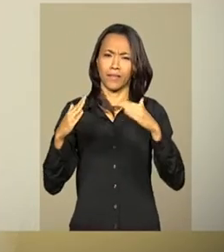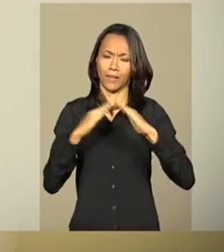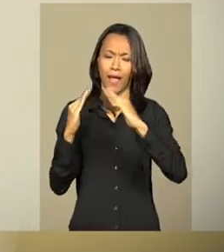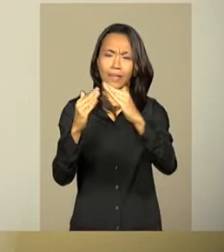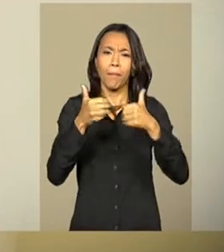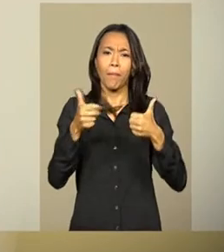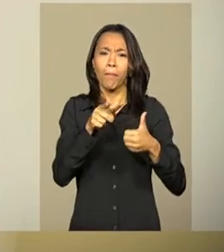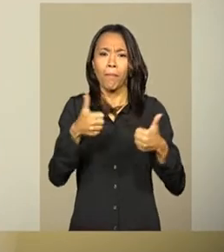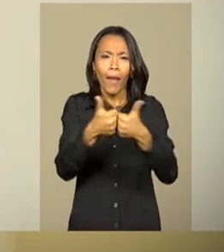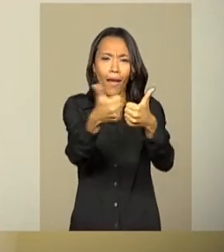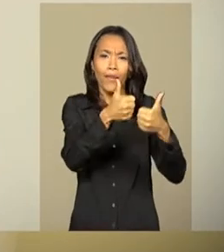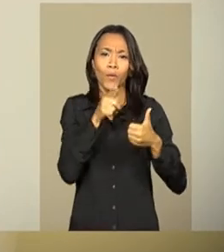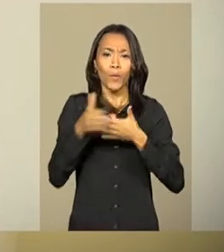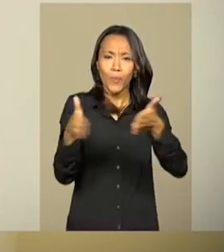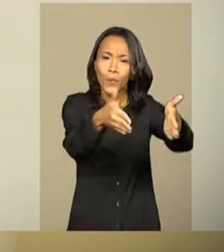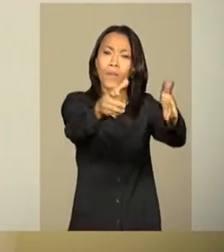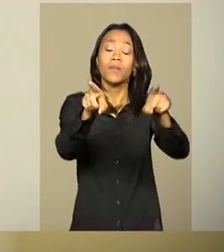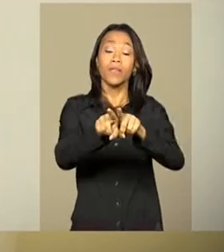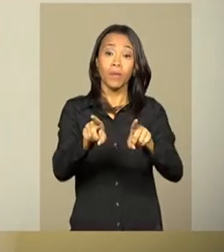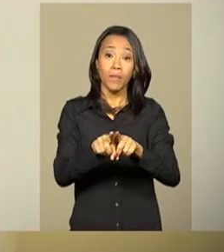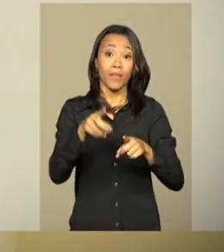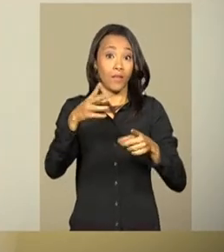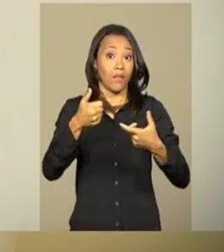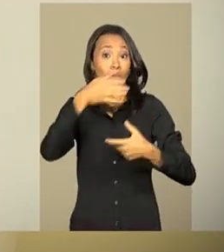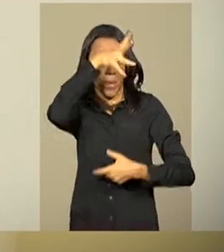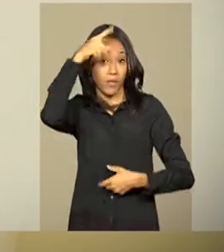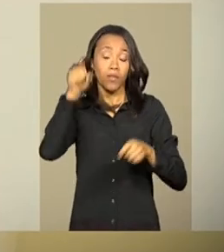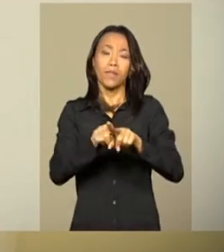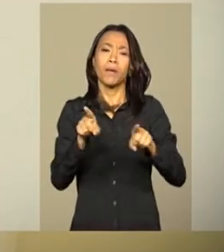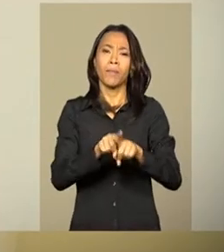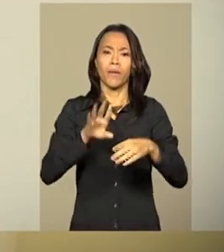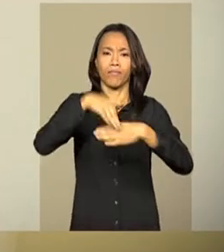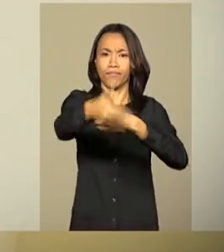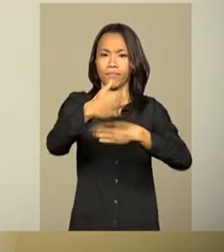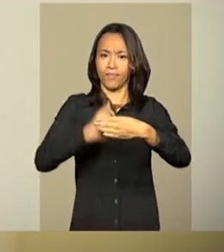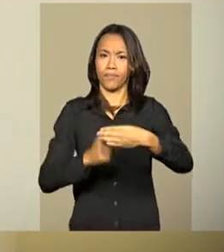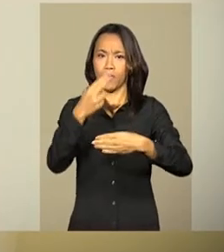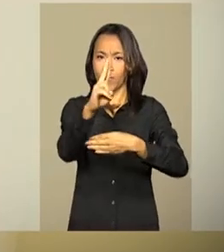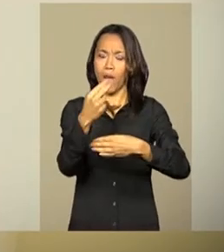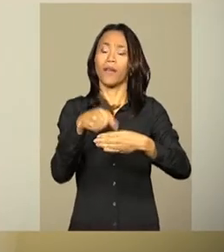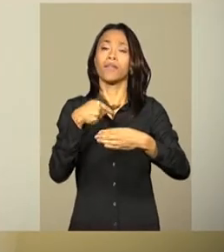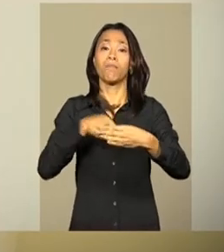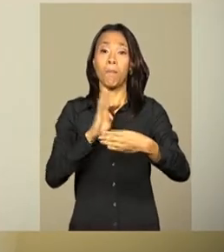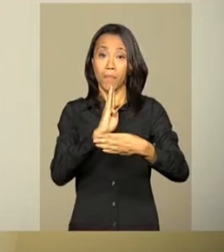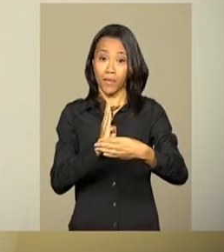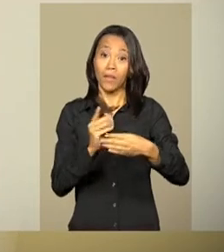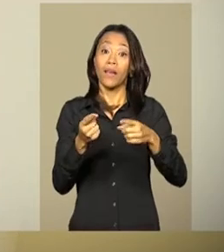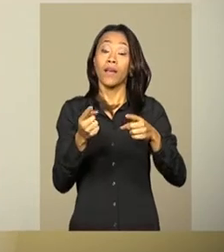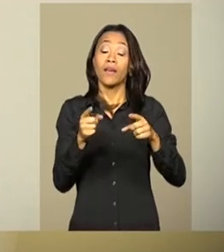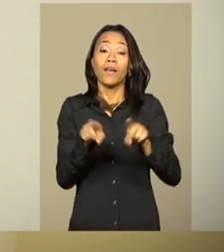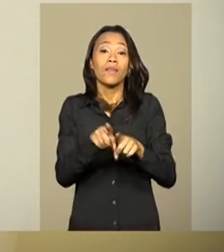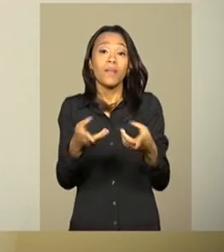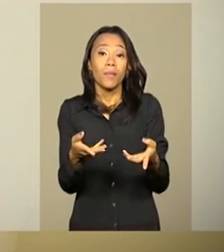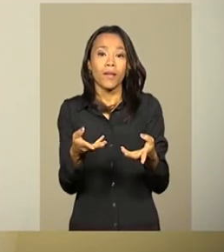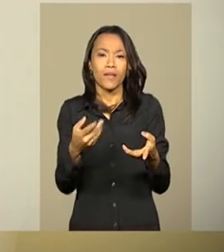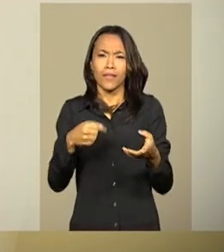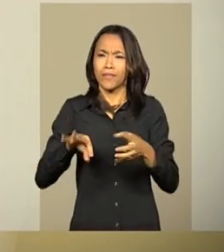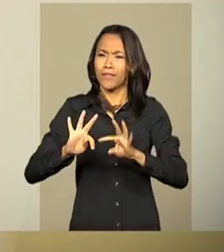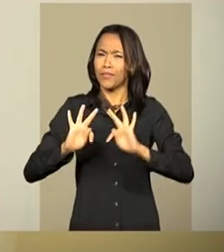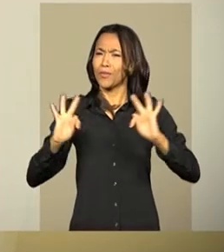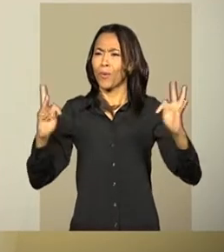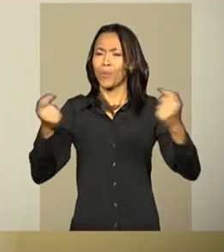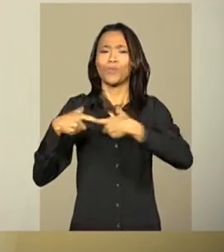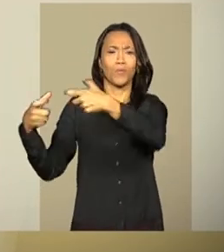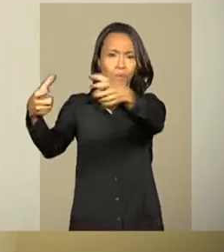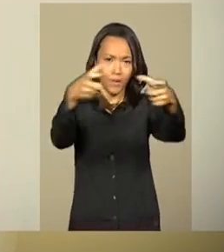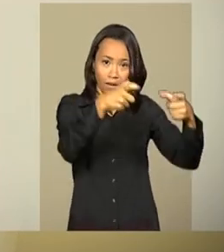Amazonas na fronteira do Brasil com Uruguai e também nas comunidades indígenas e quilombolas Luciano em todos os